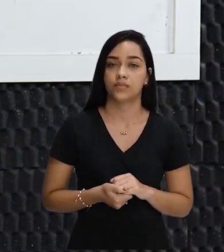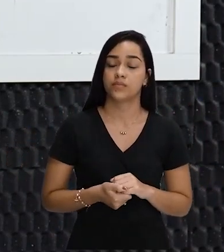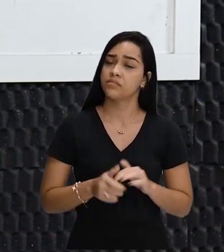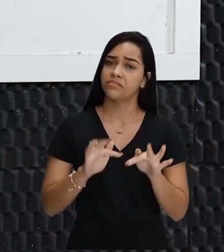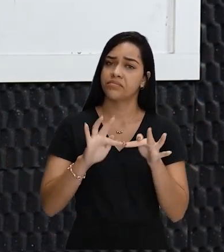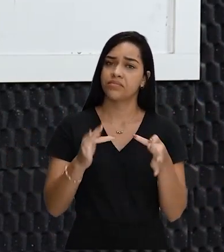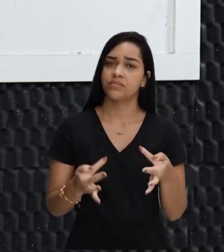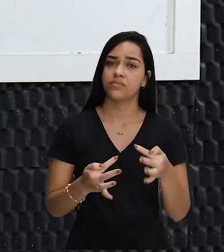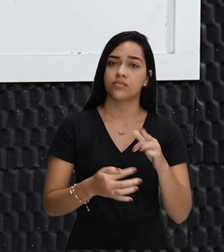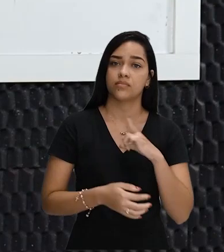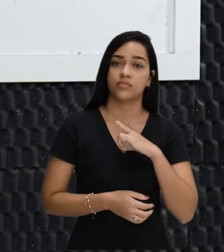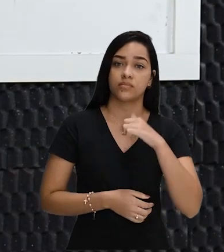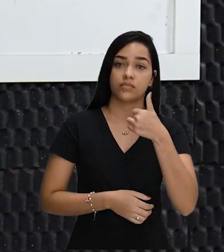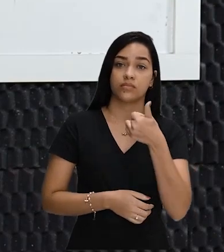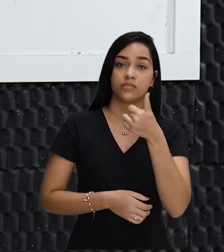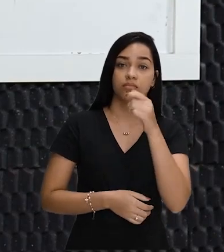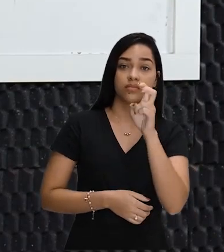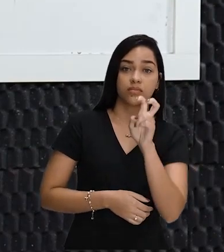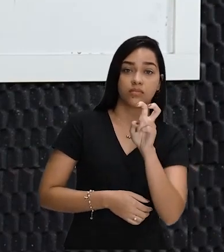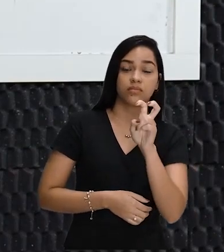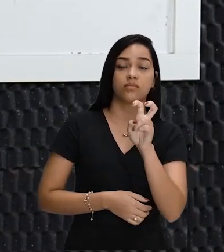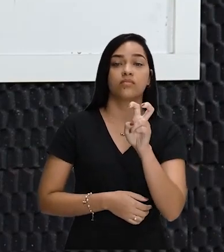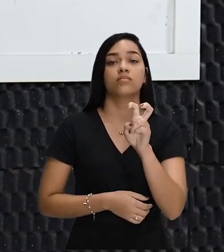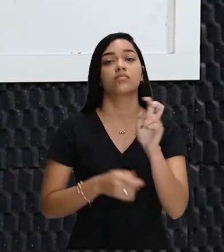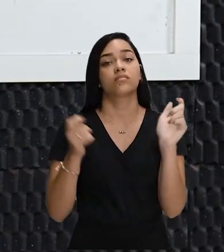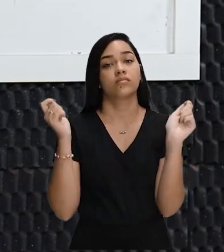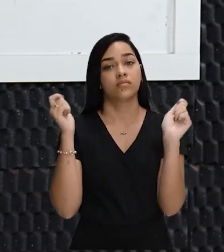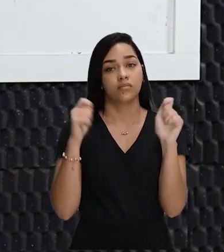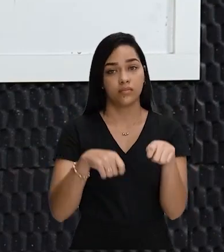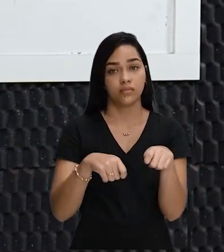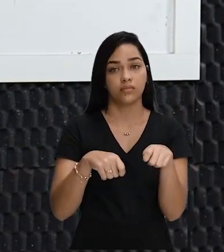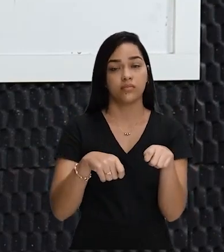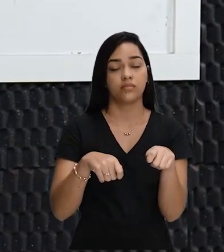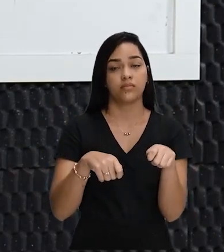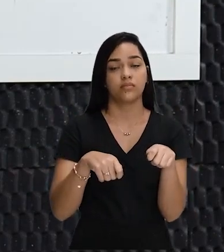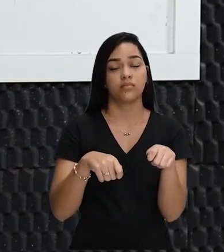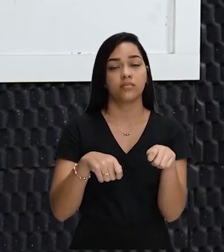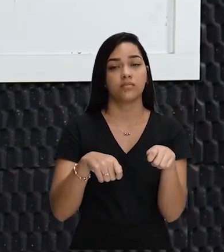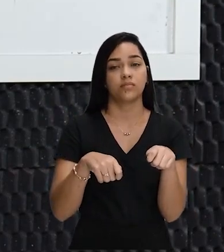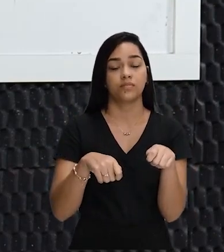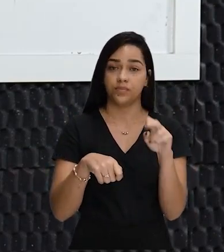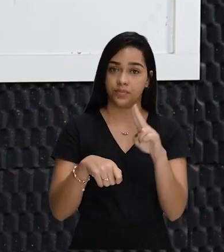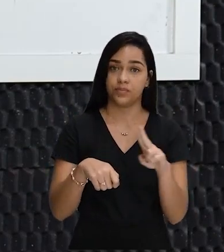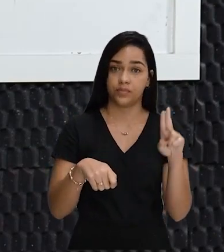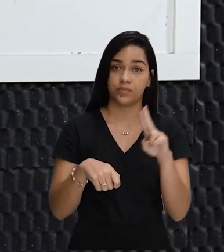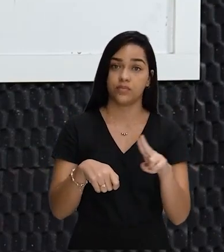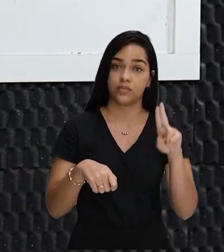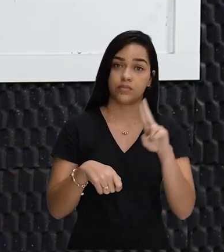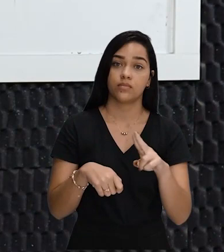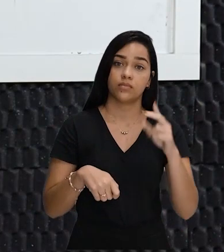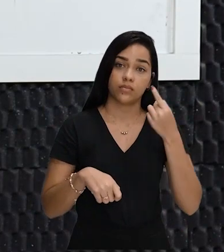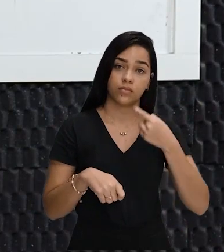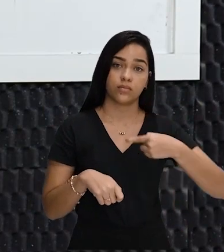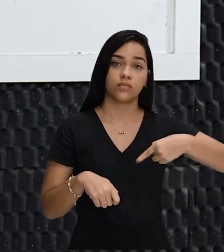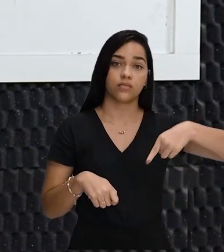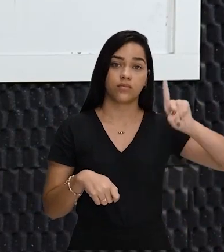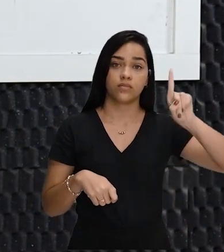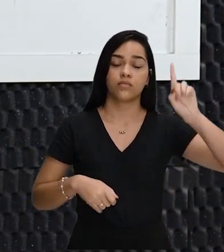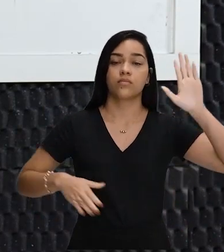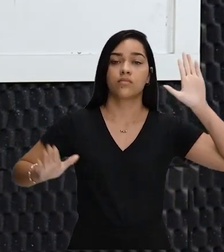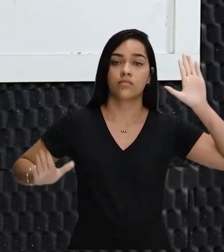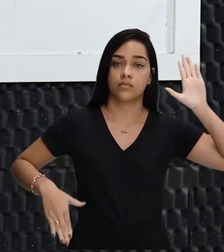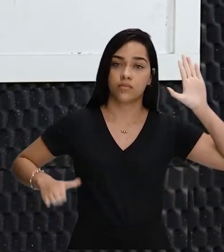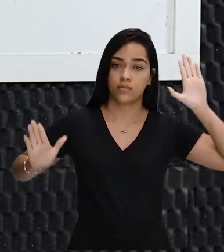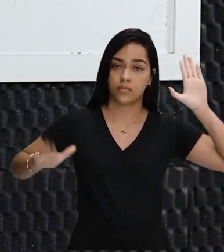simples Então você tem 15 maneiras diferentes 15 possibilidades